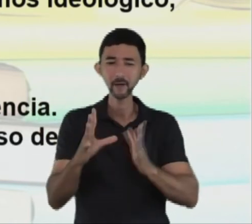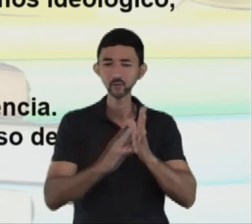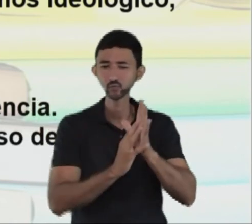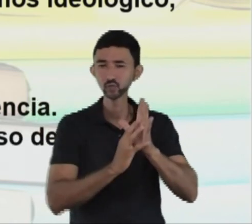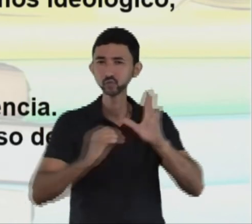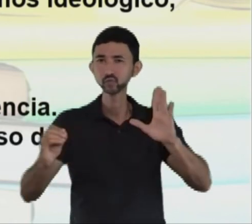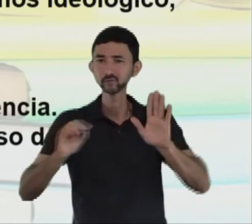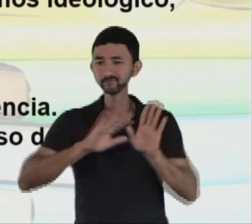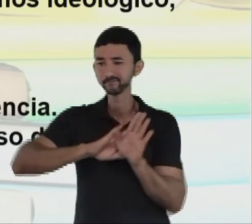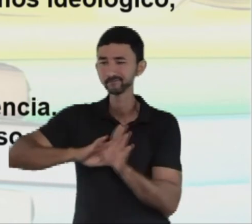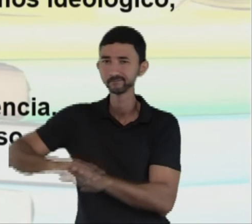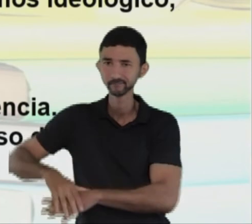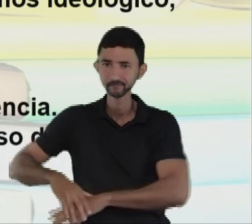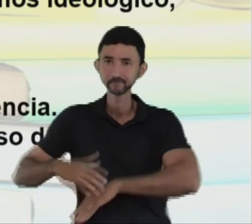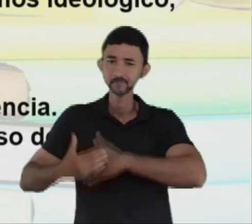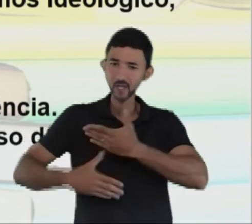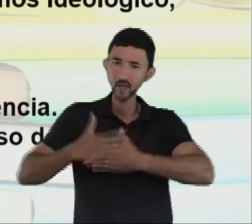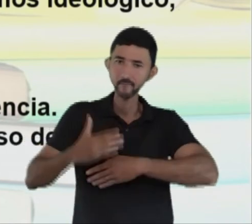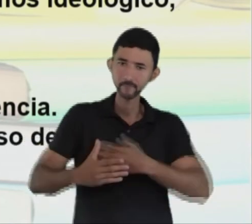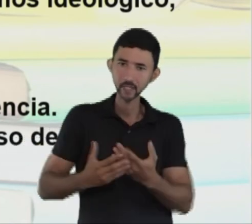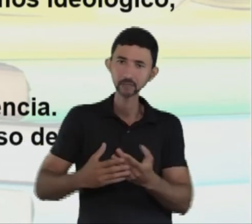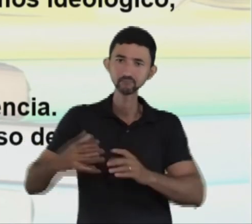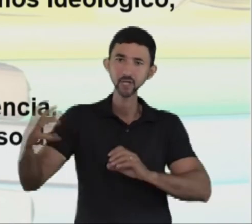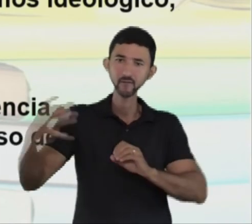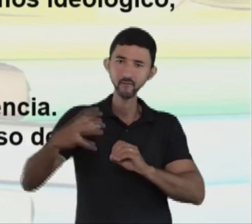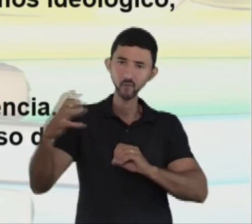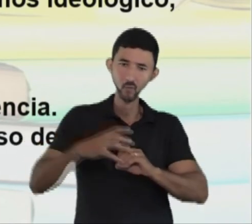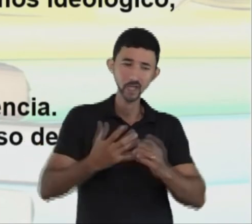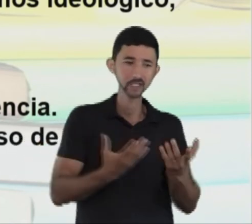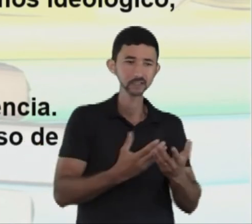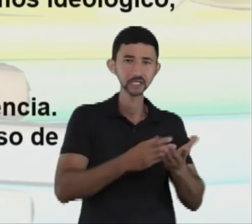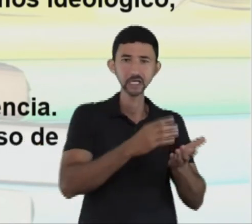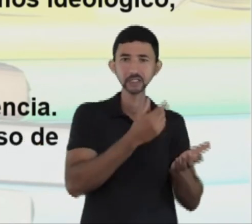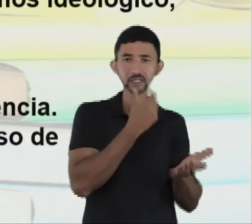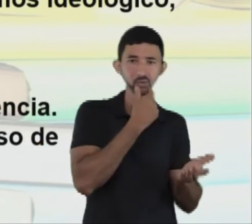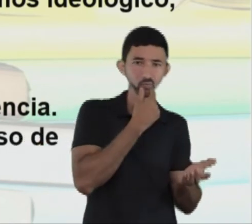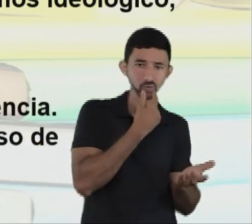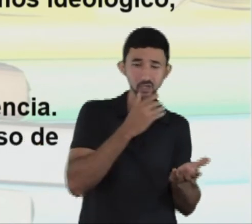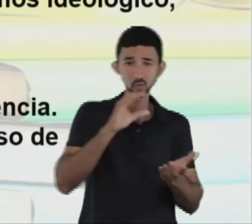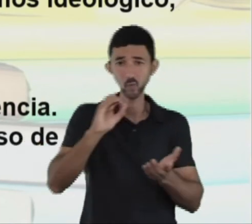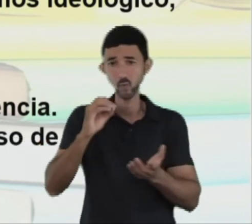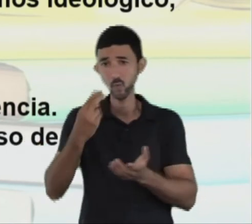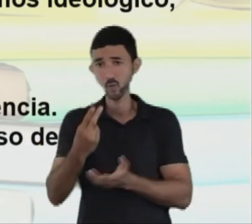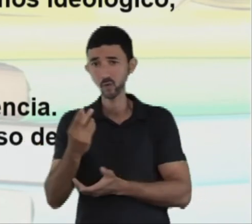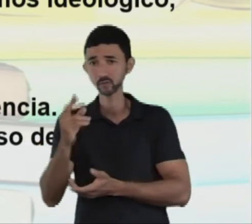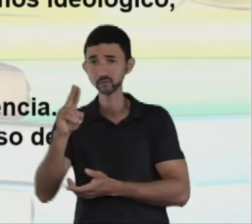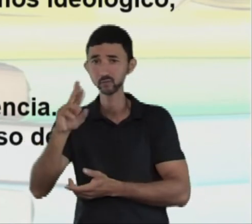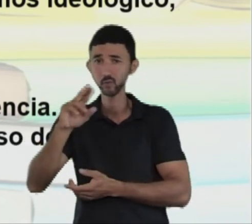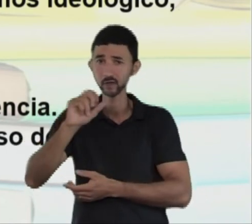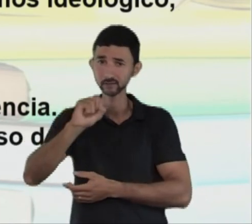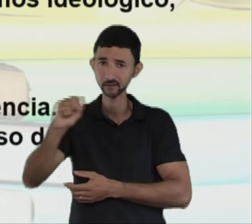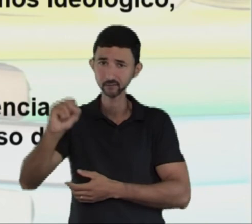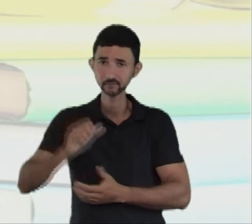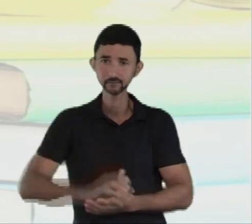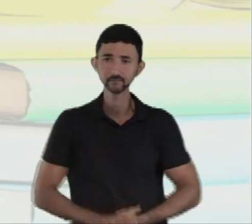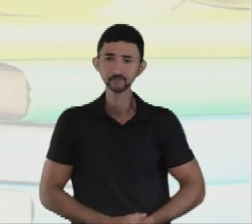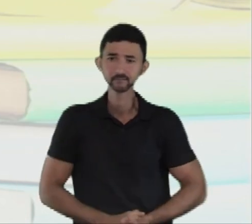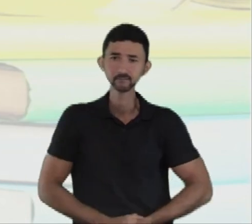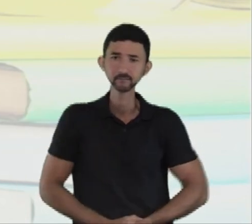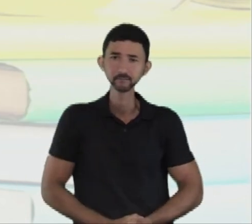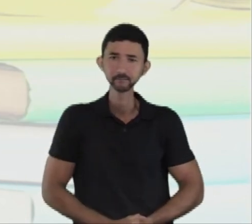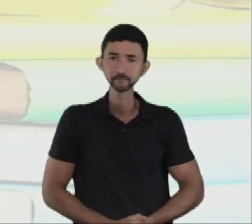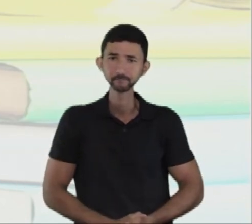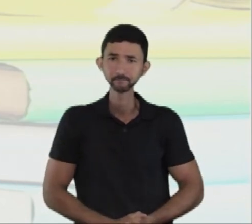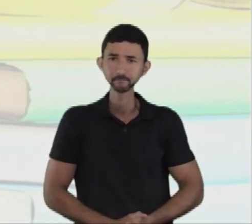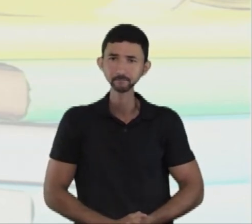assim seguir sendo influenciados ou por um ou por outra potência. Tá bom? E aí, gente, a